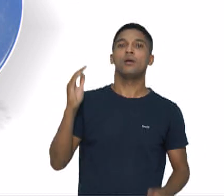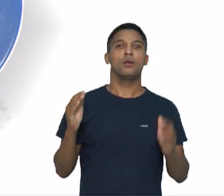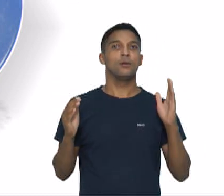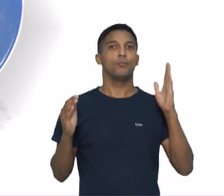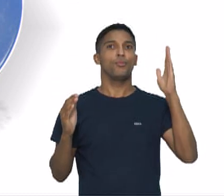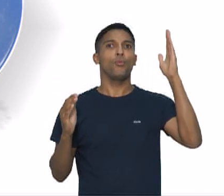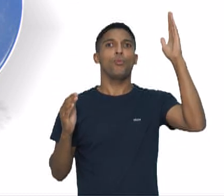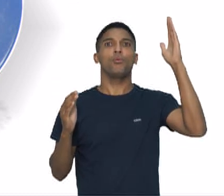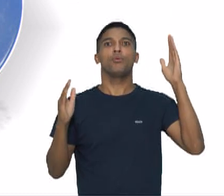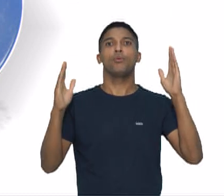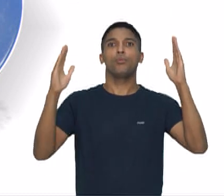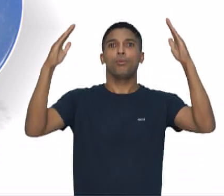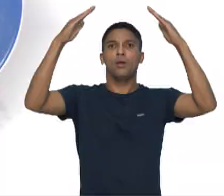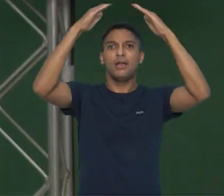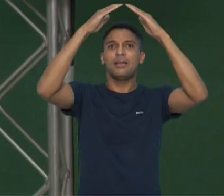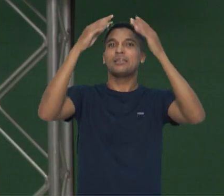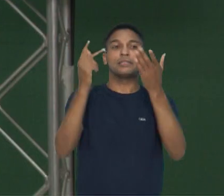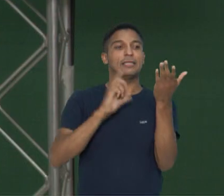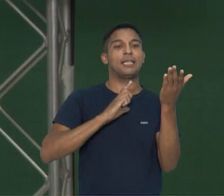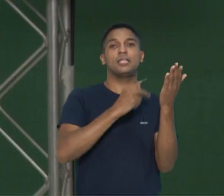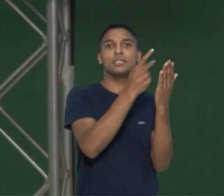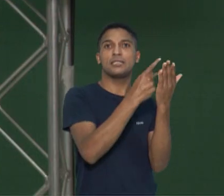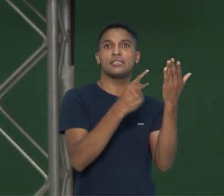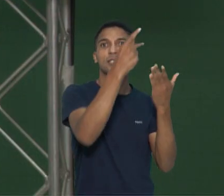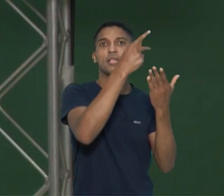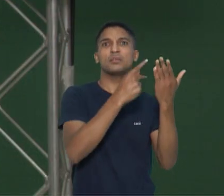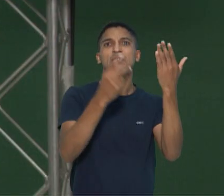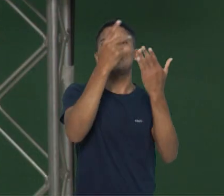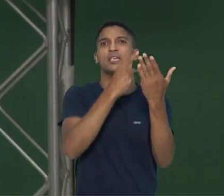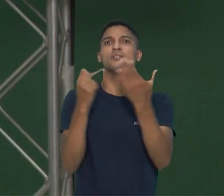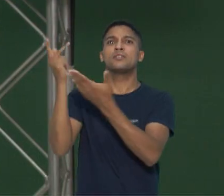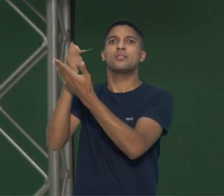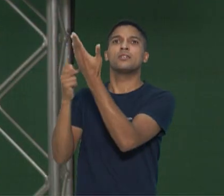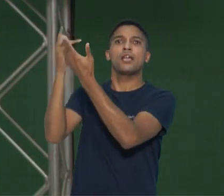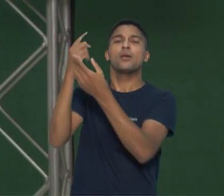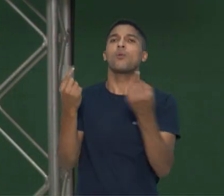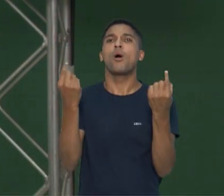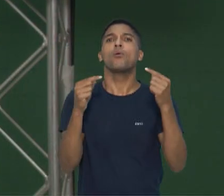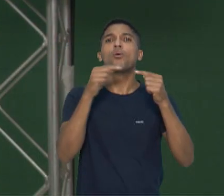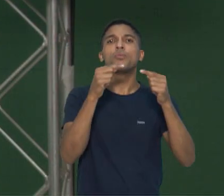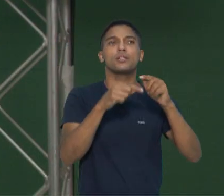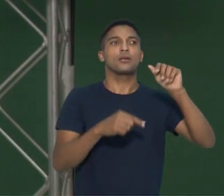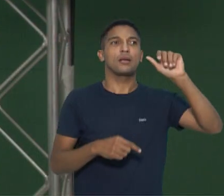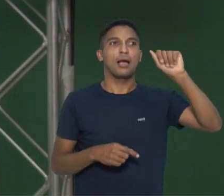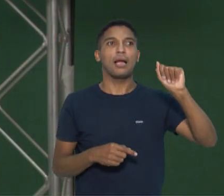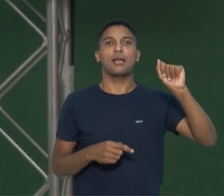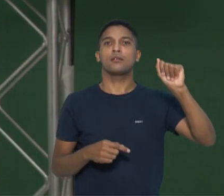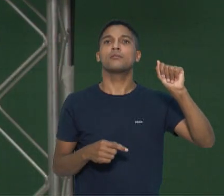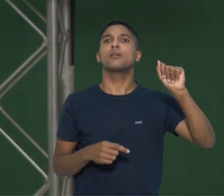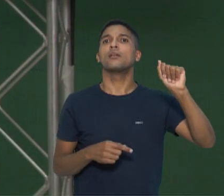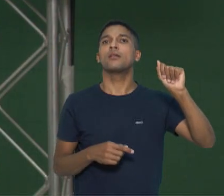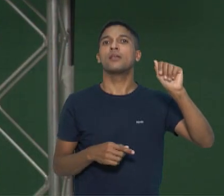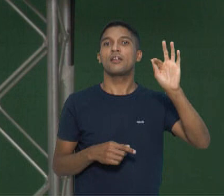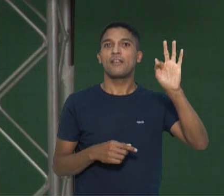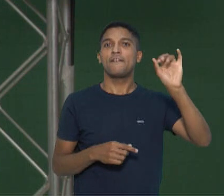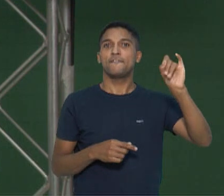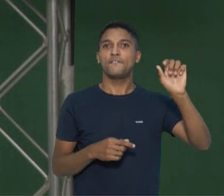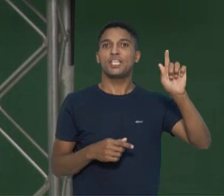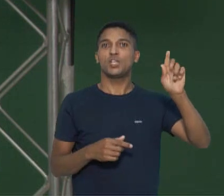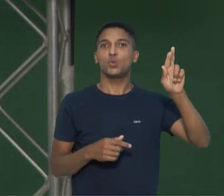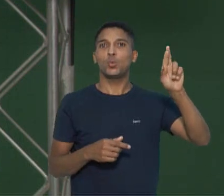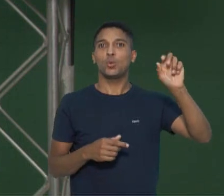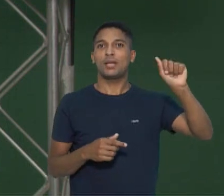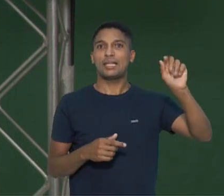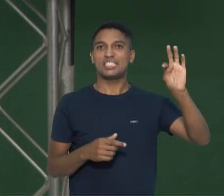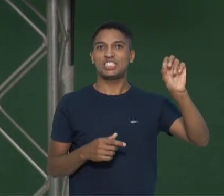Letra A, figurativos. Letra B, abstratos. E daí, pessoal? Vejam qual alternativa